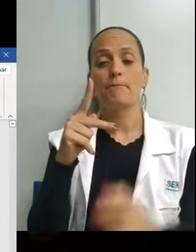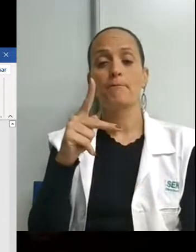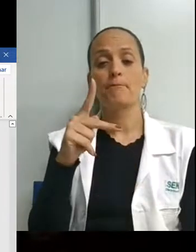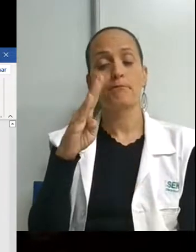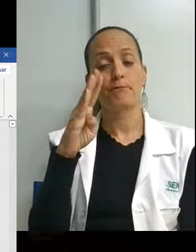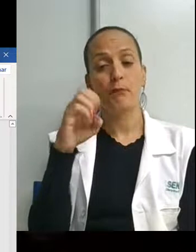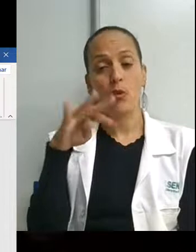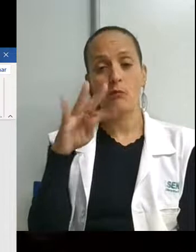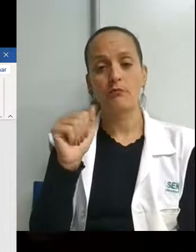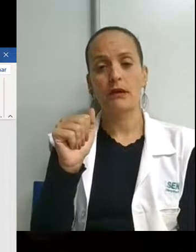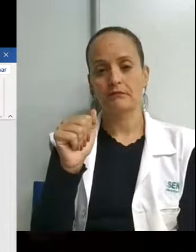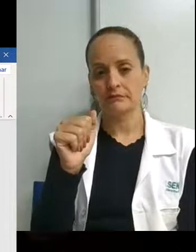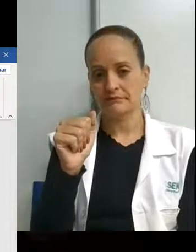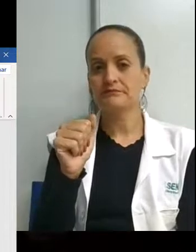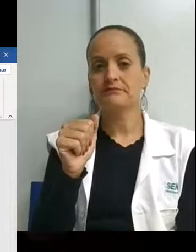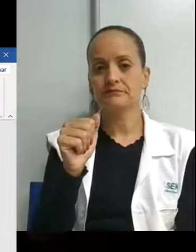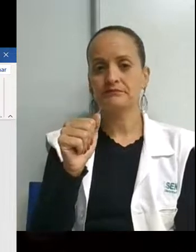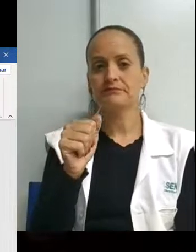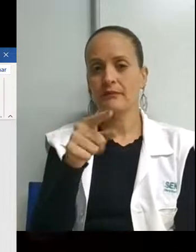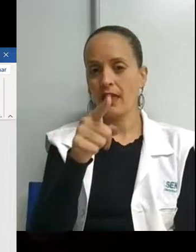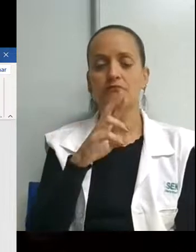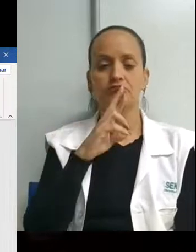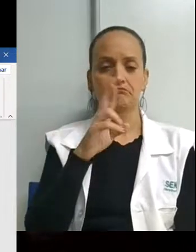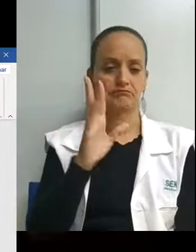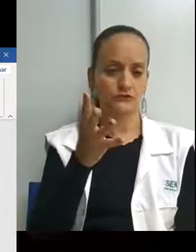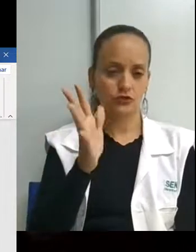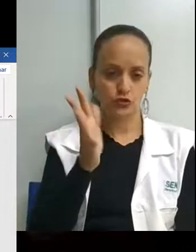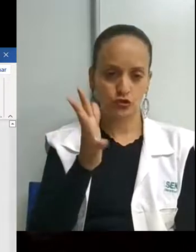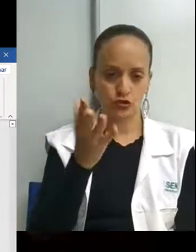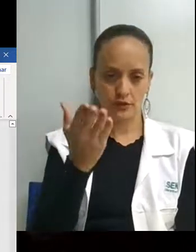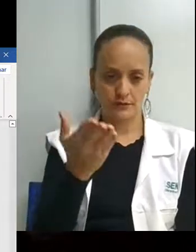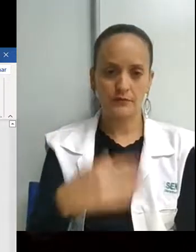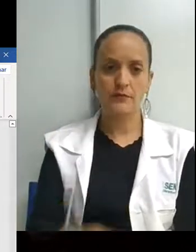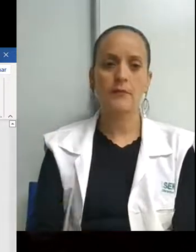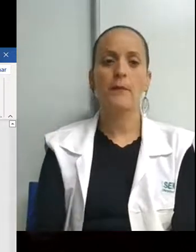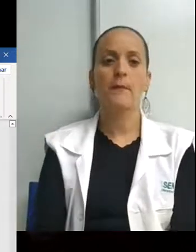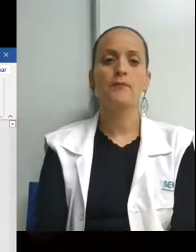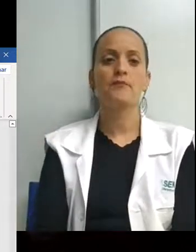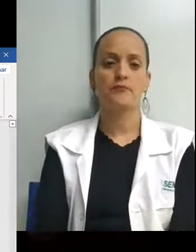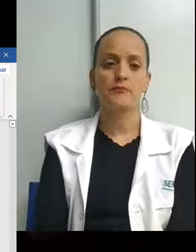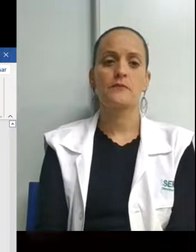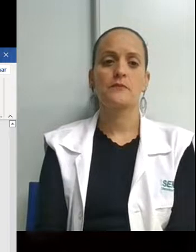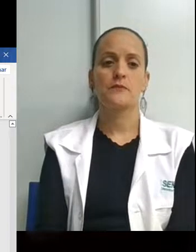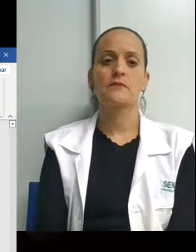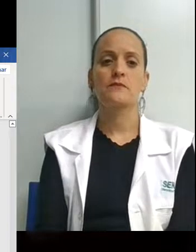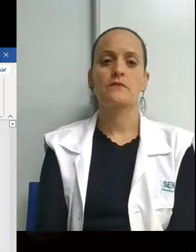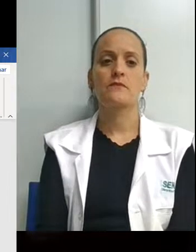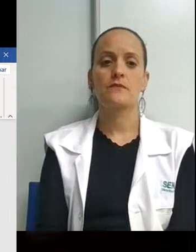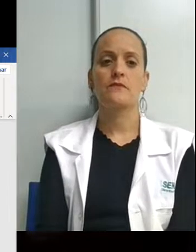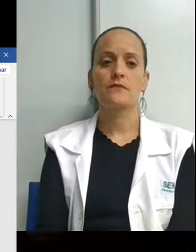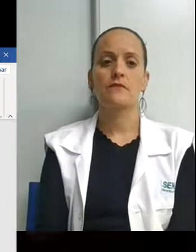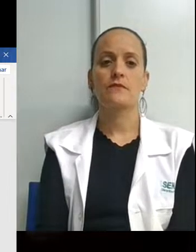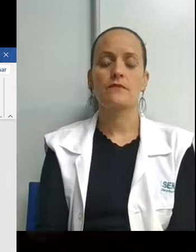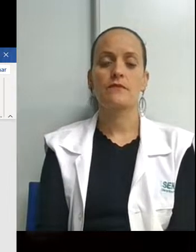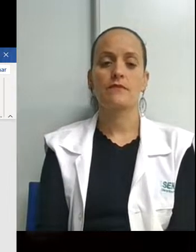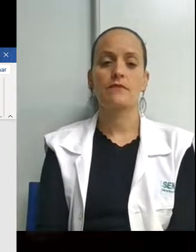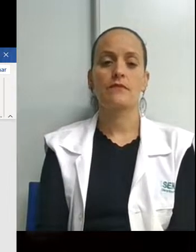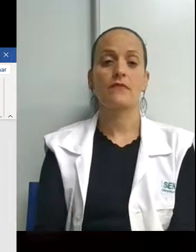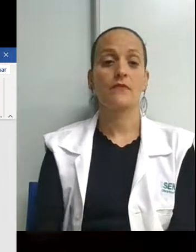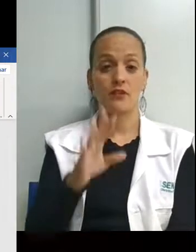1.104 watts. 1.104 watts. Só isso. Né? Essa aqui é a resposta.